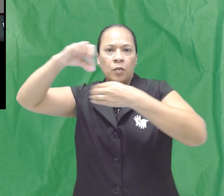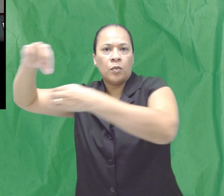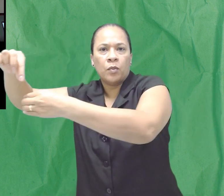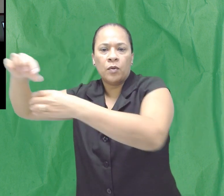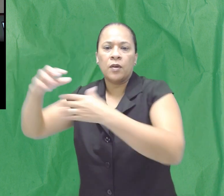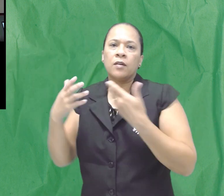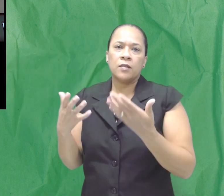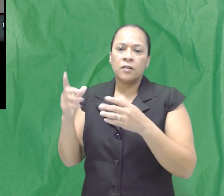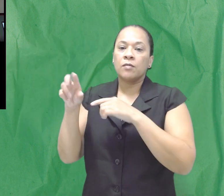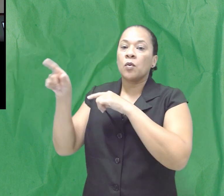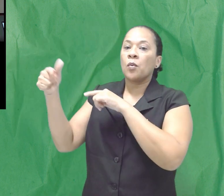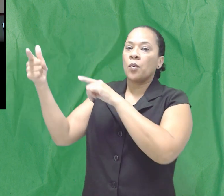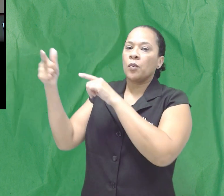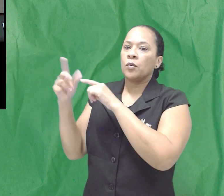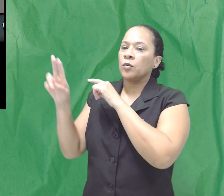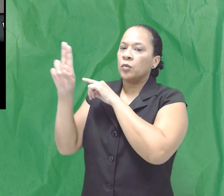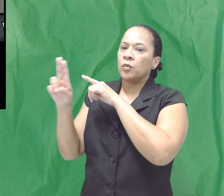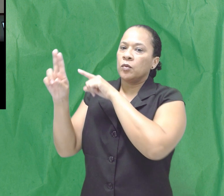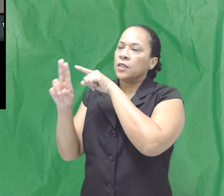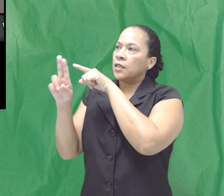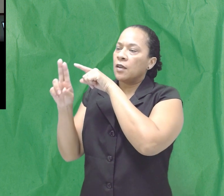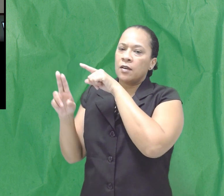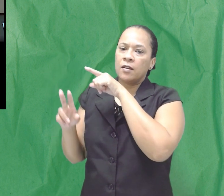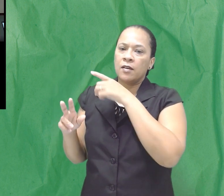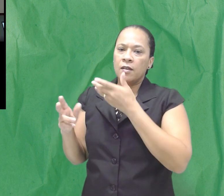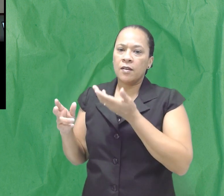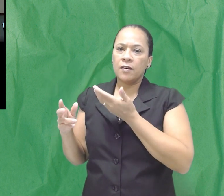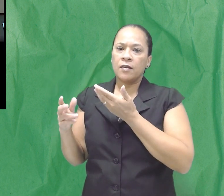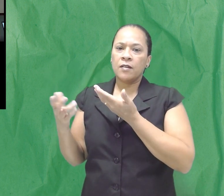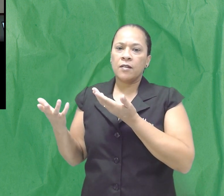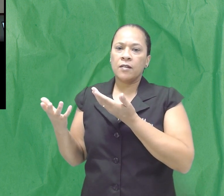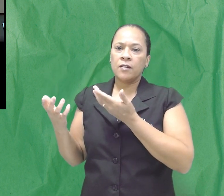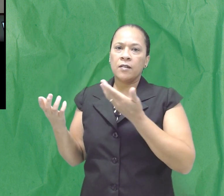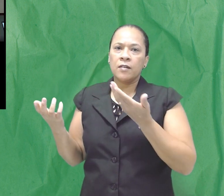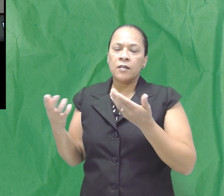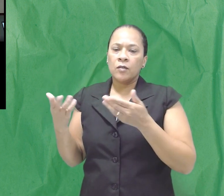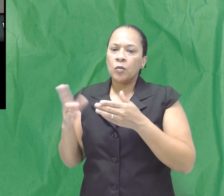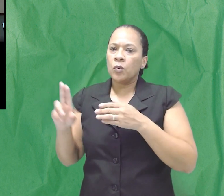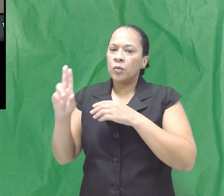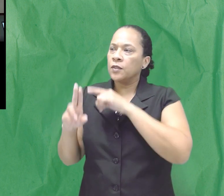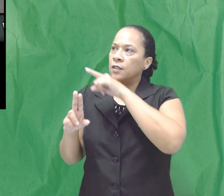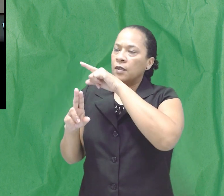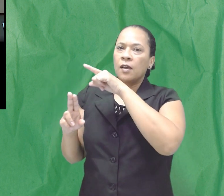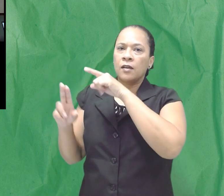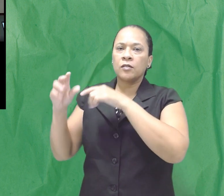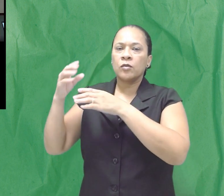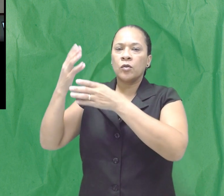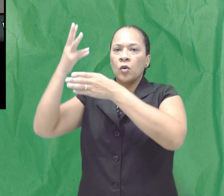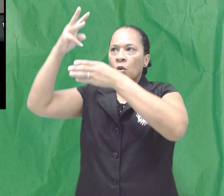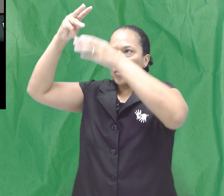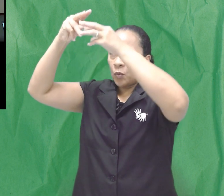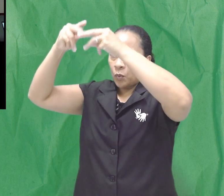de balões de fundo redondo, muito utilizado durante o processo de destilação.